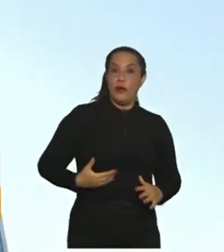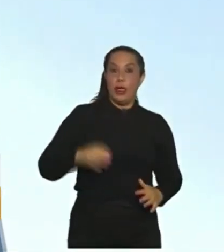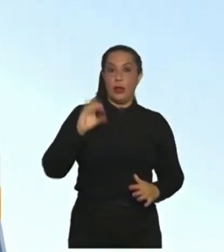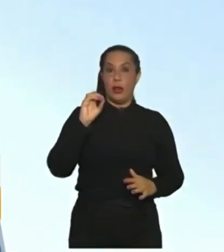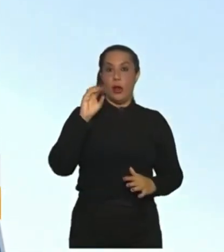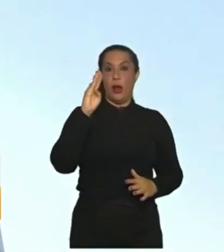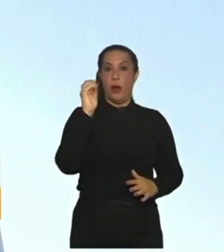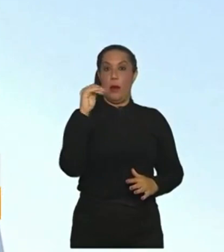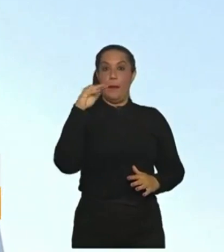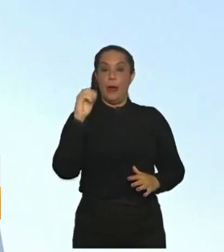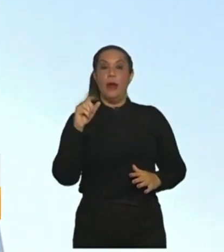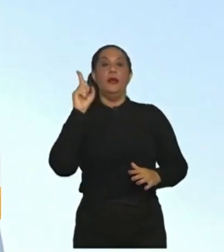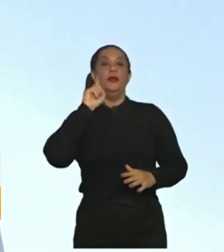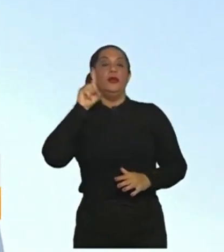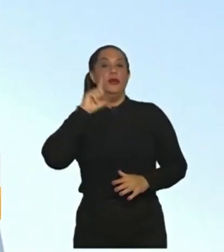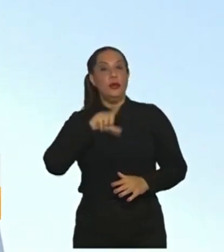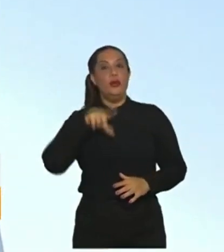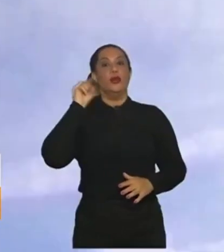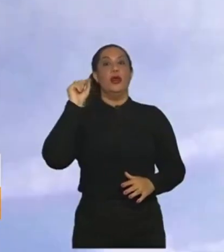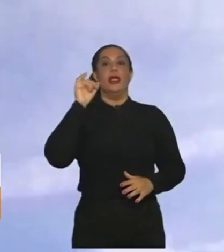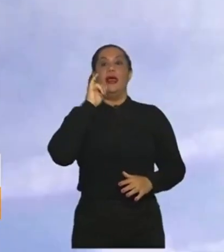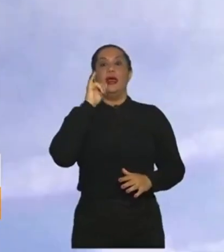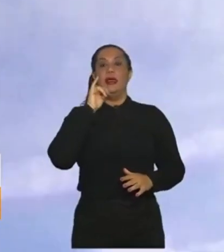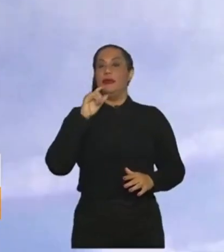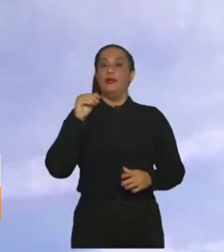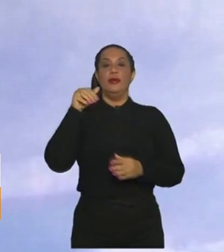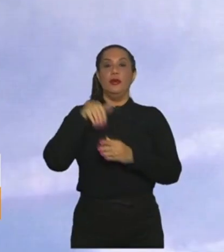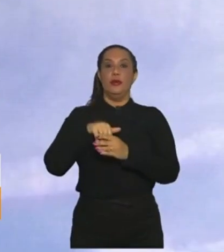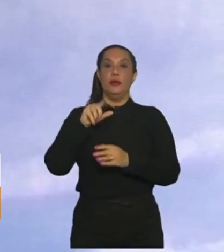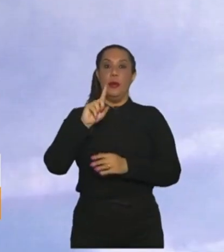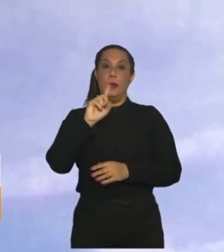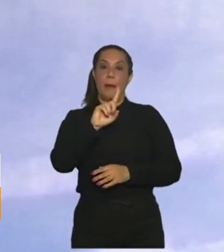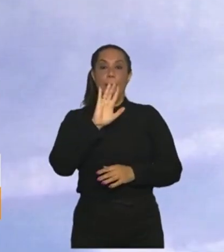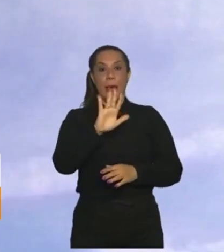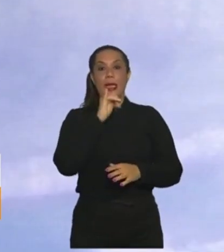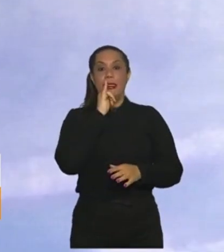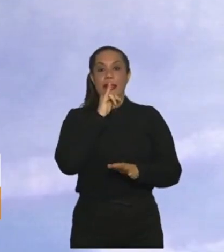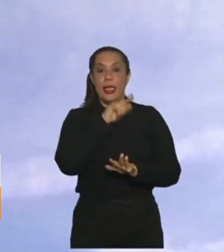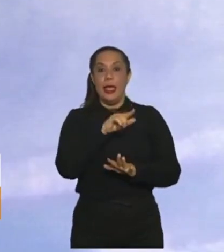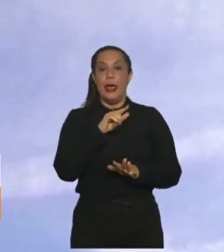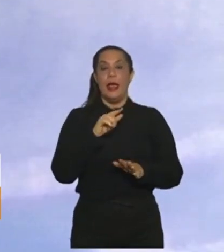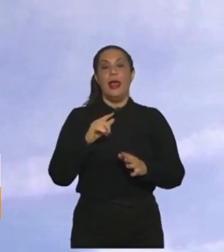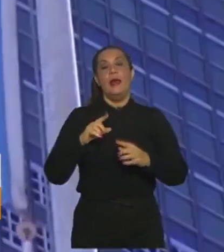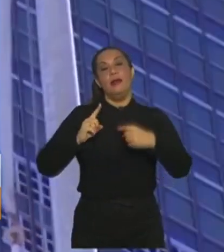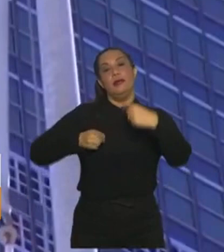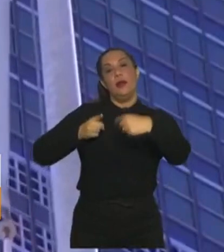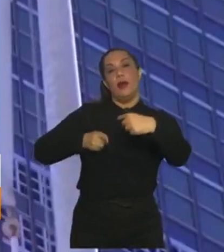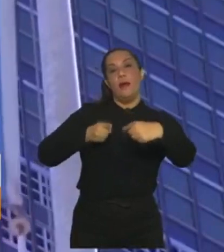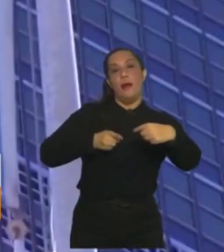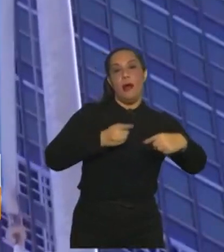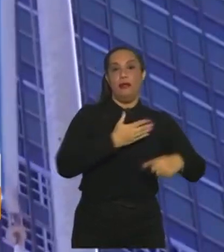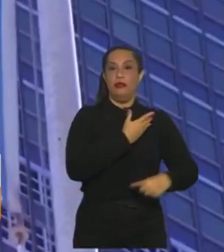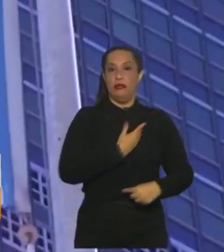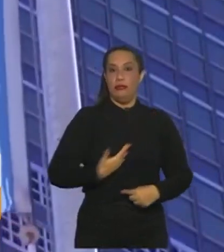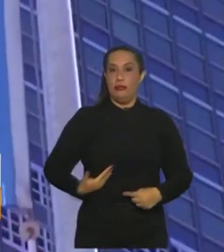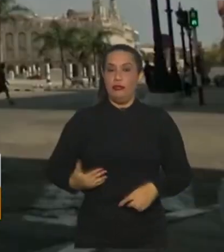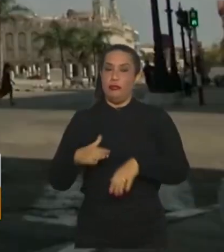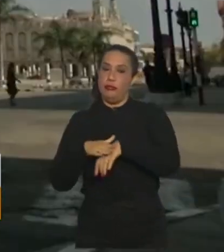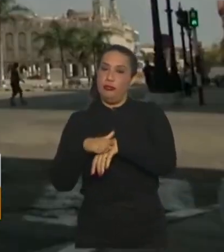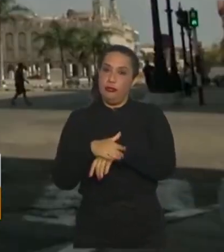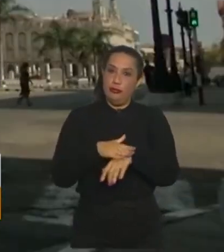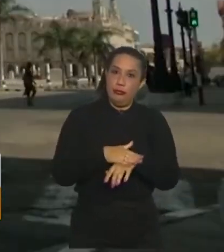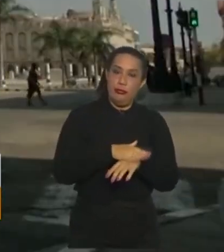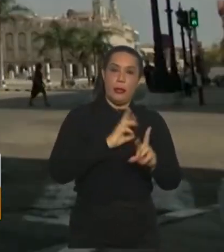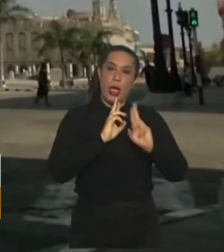de Solidariedade aos Povos e luta pela paz, comentou a vitória política e diplomática de